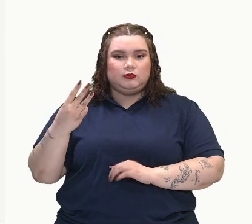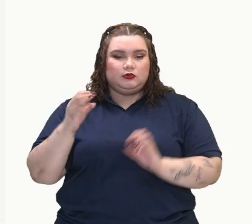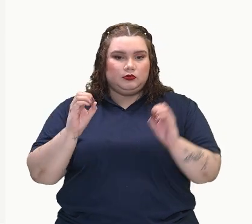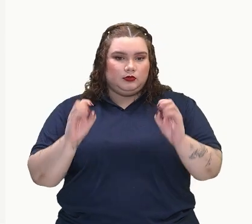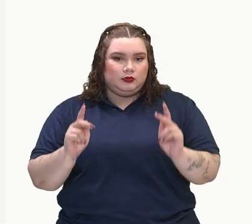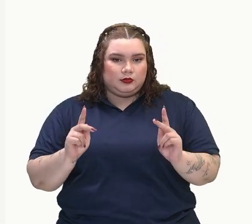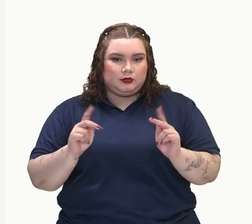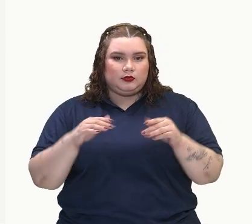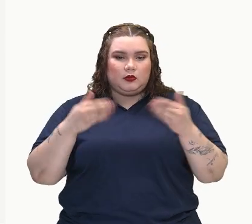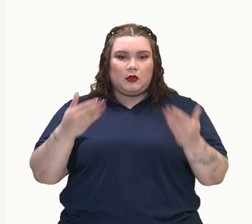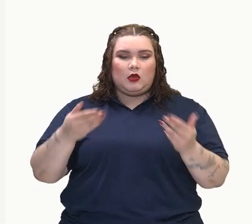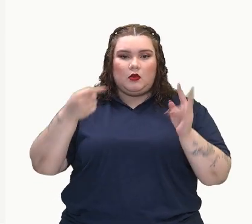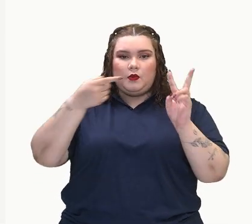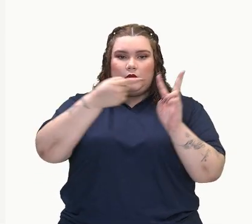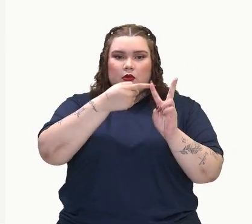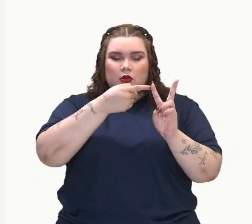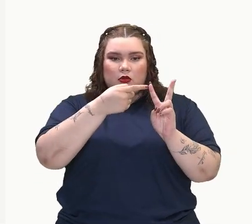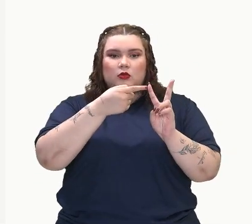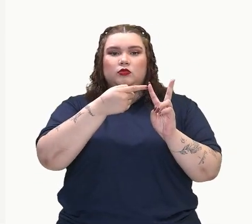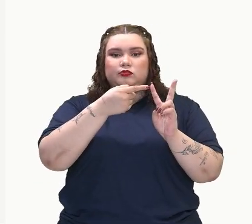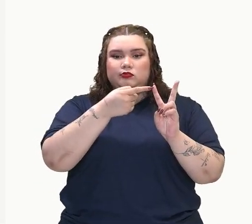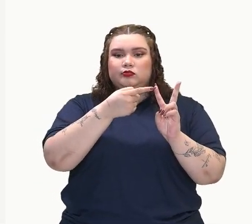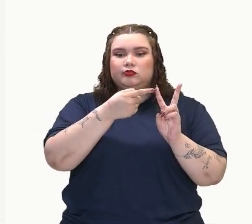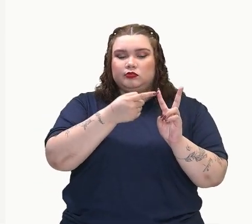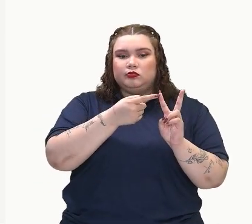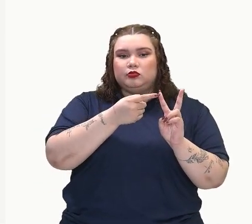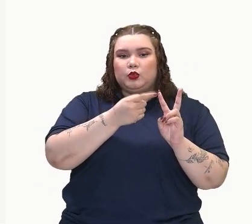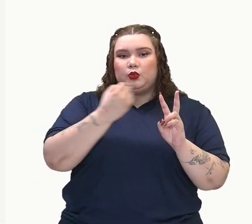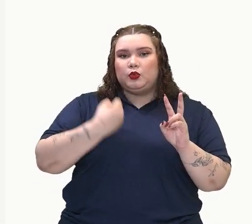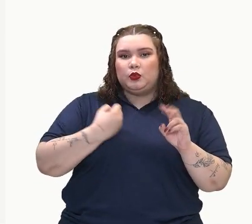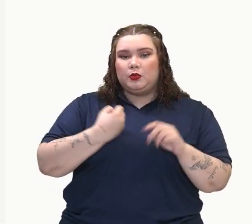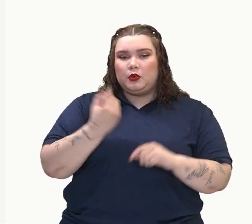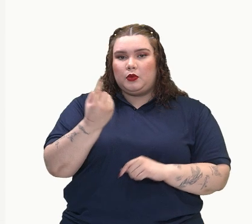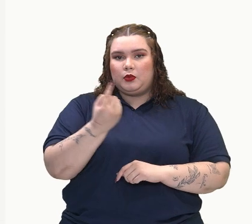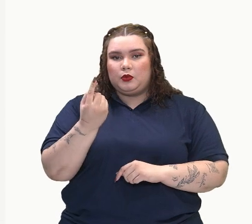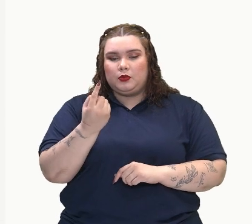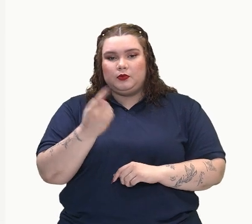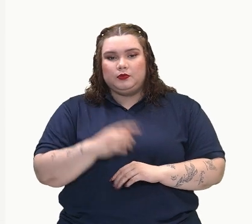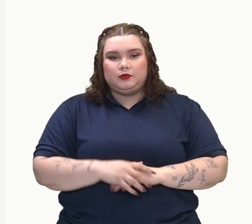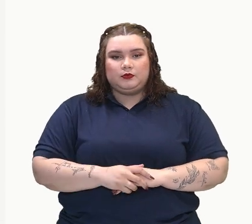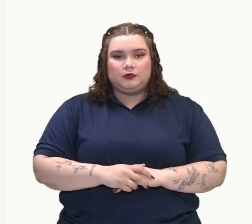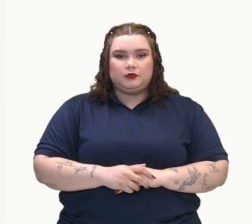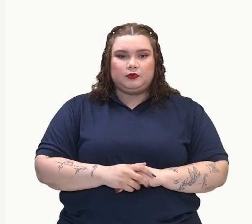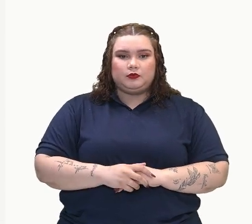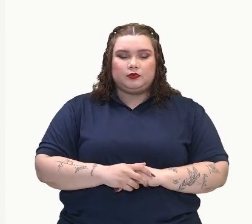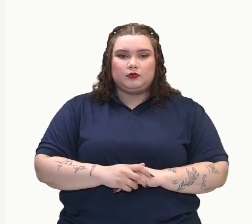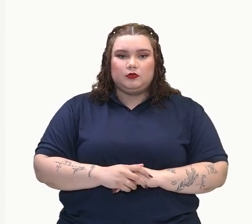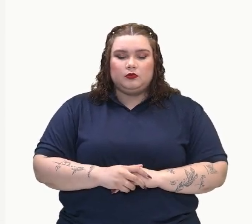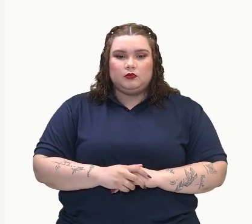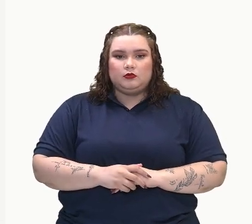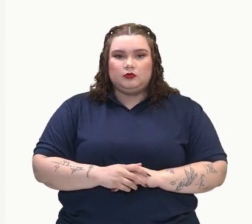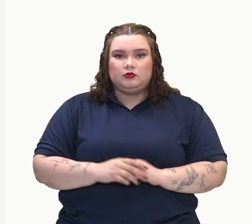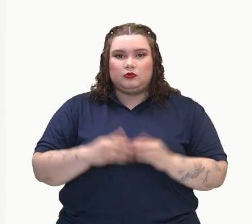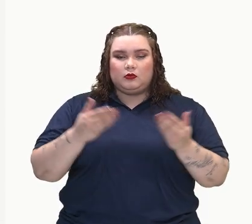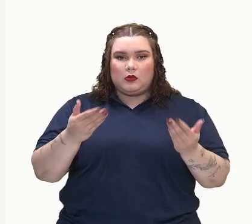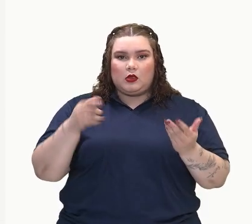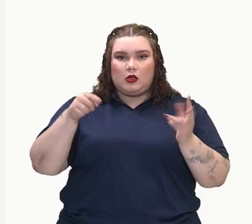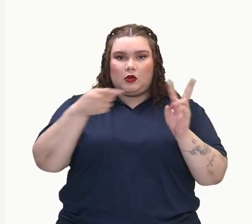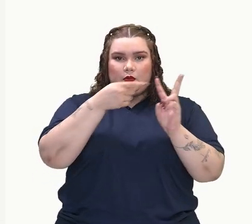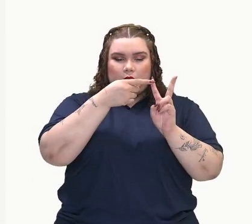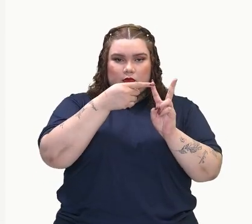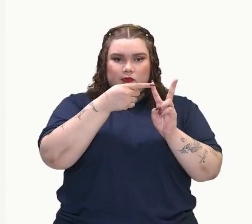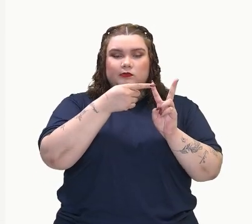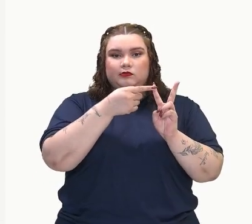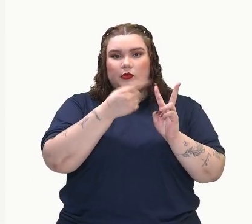Pronto. E aqui a gente tira a raiz quadrada do termo independente. Após, né? O termo independente não, o termo que está isolado lá no